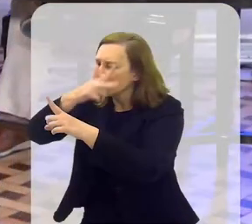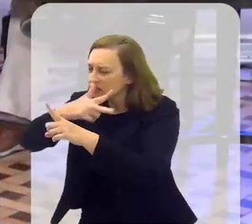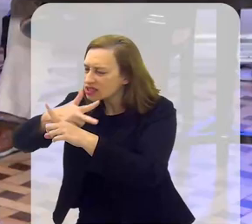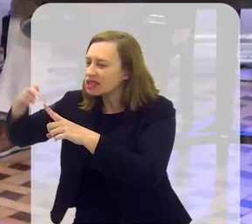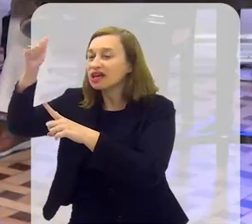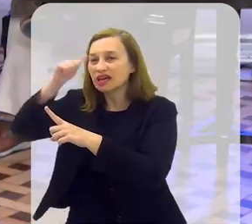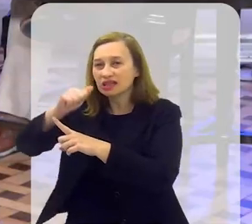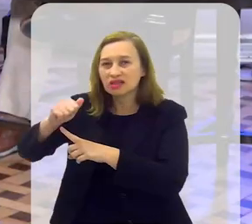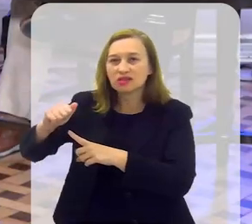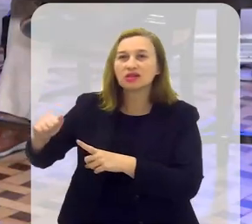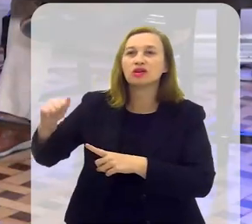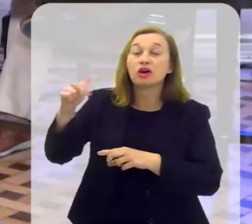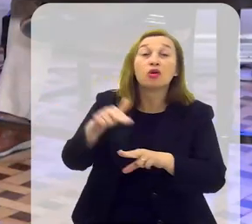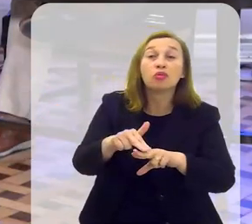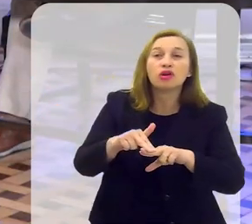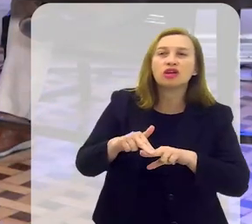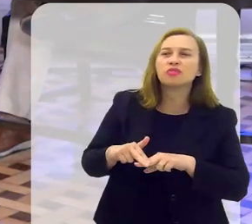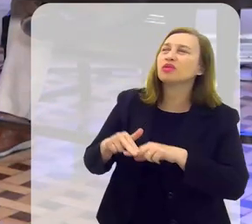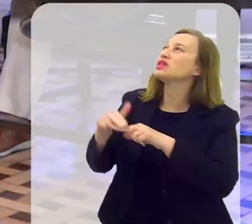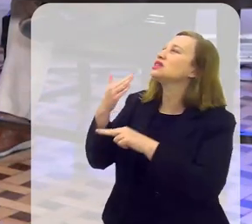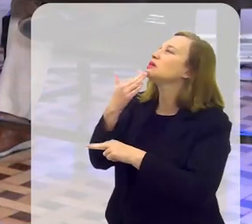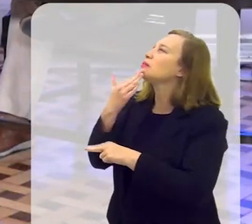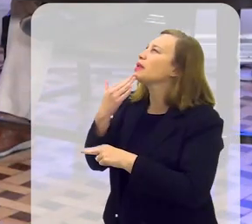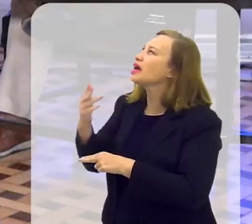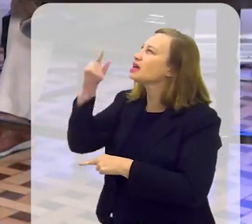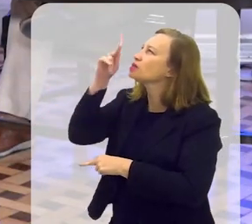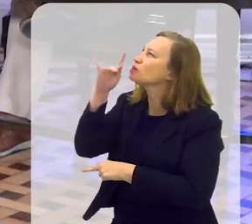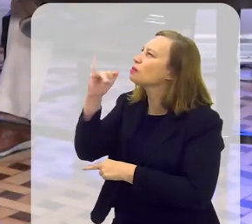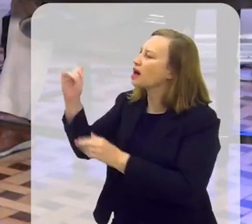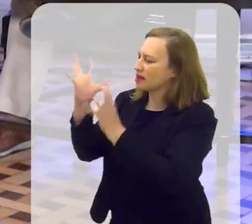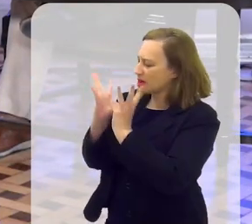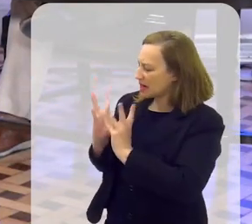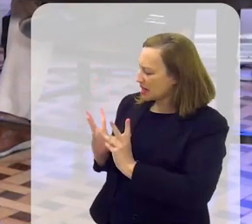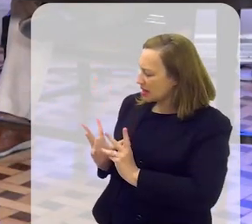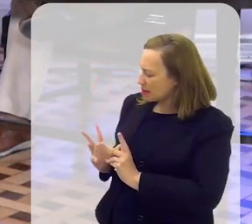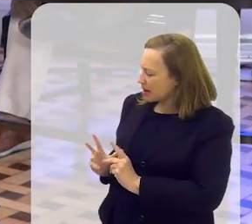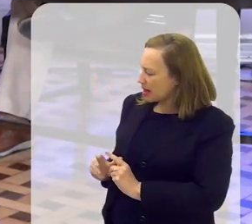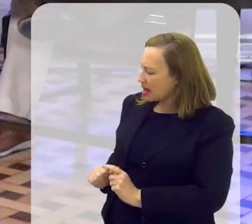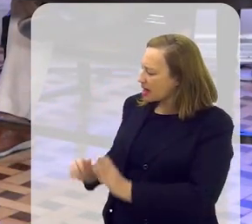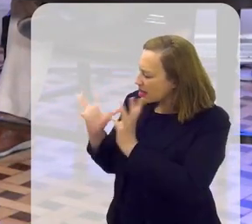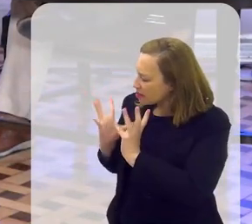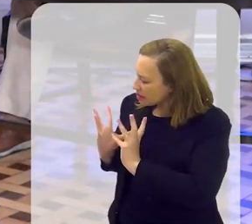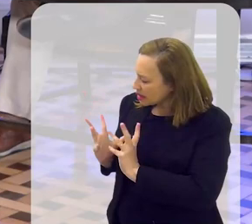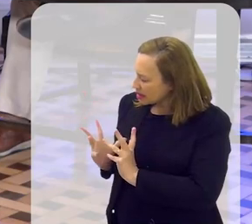vencer Por isso me limpar me limpar